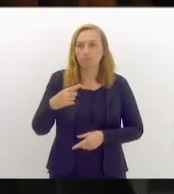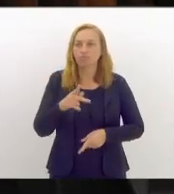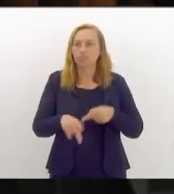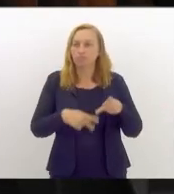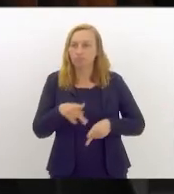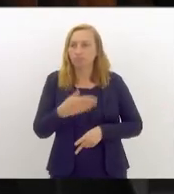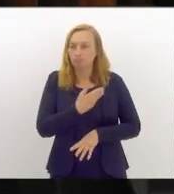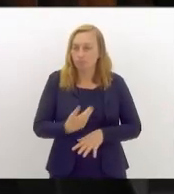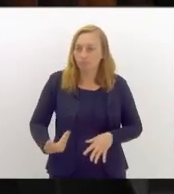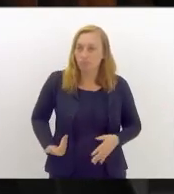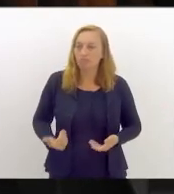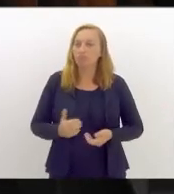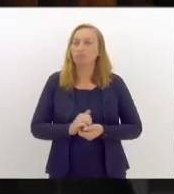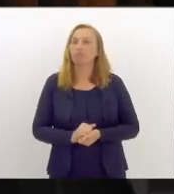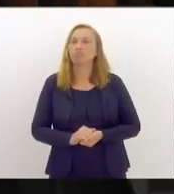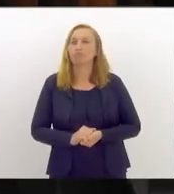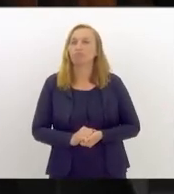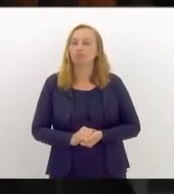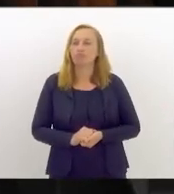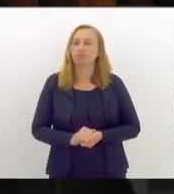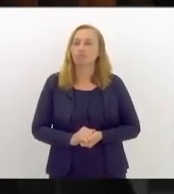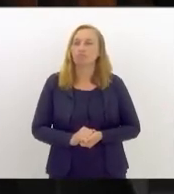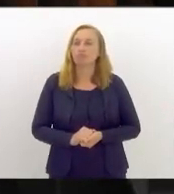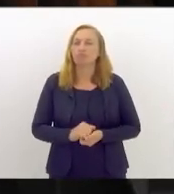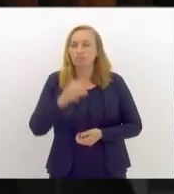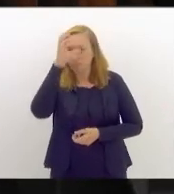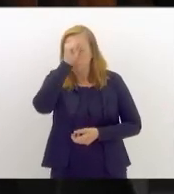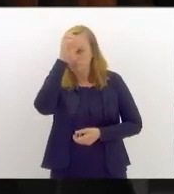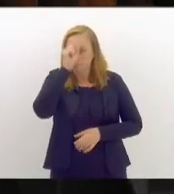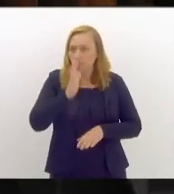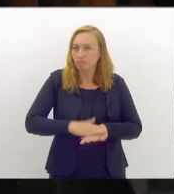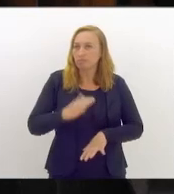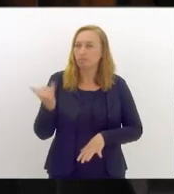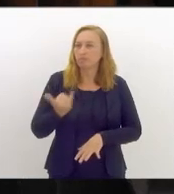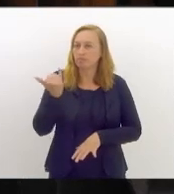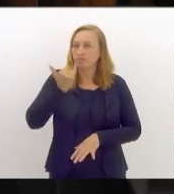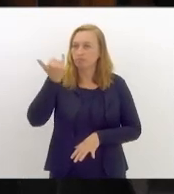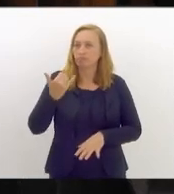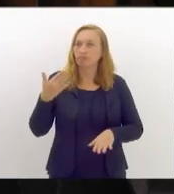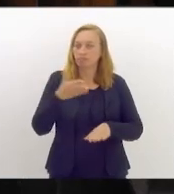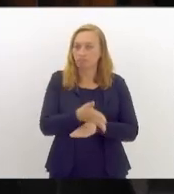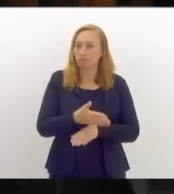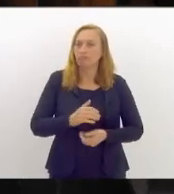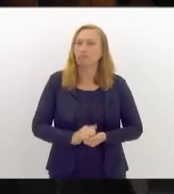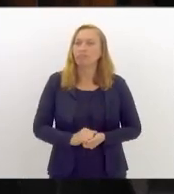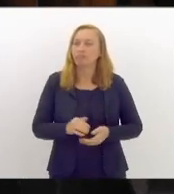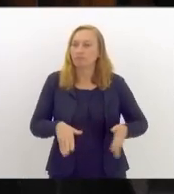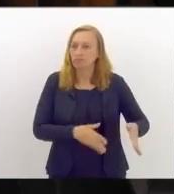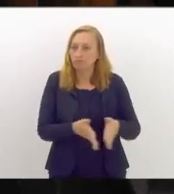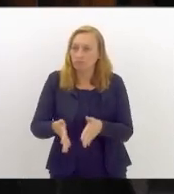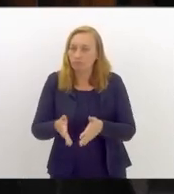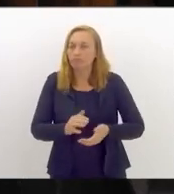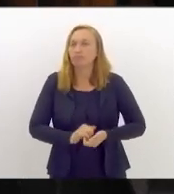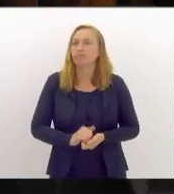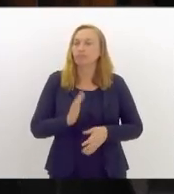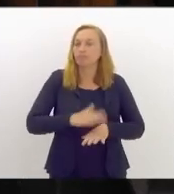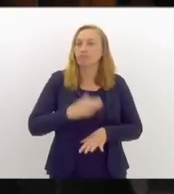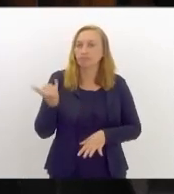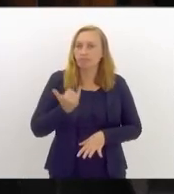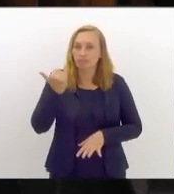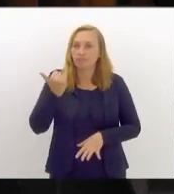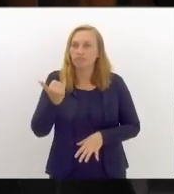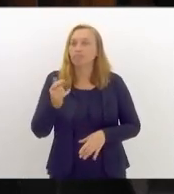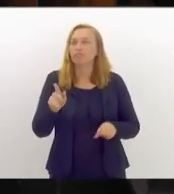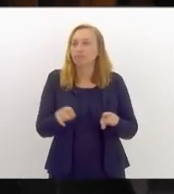depois dessa jornada aprendi que o mais importante que a chegada é o caminho mais importante